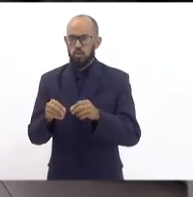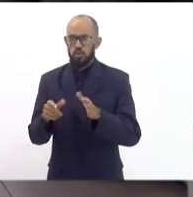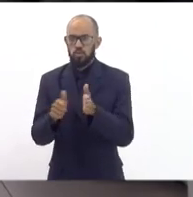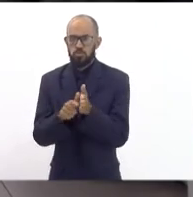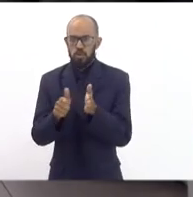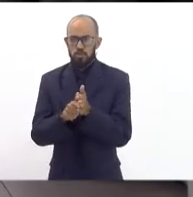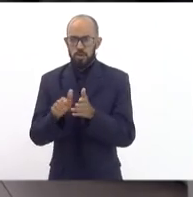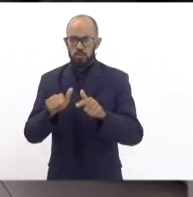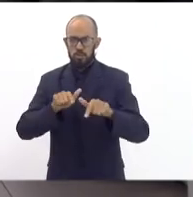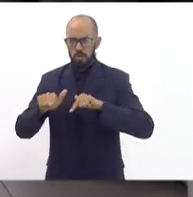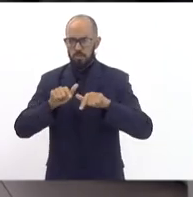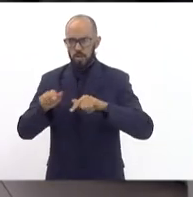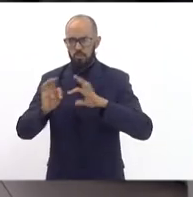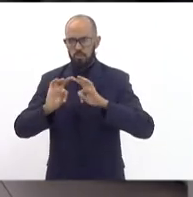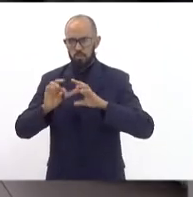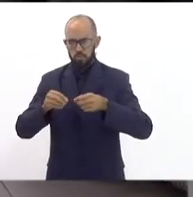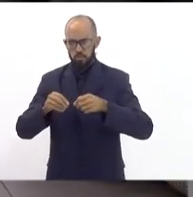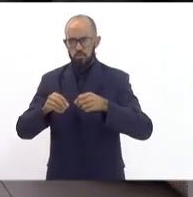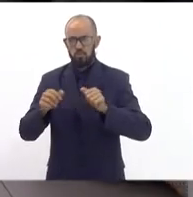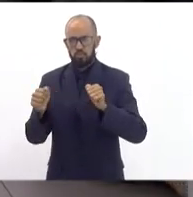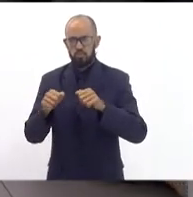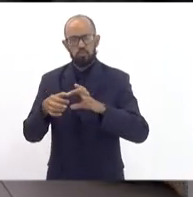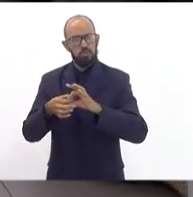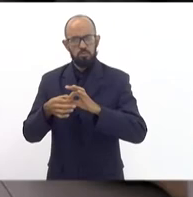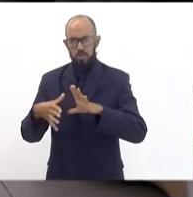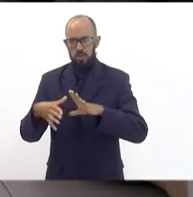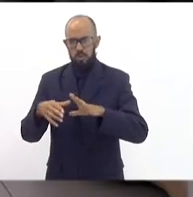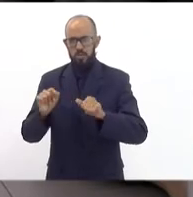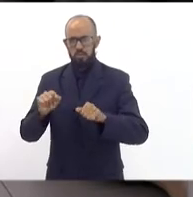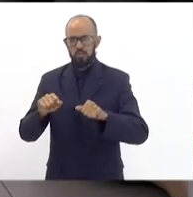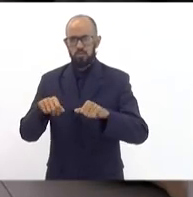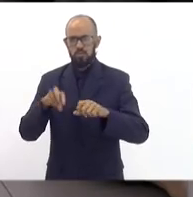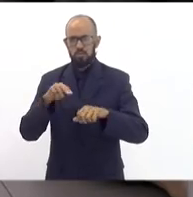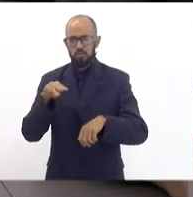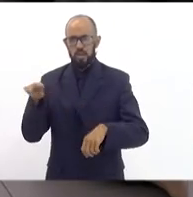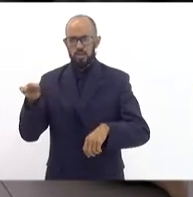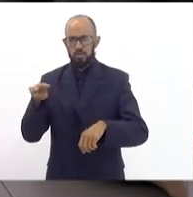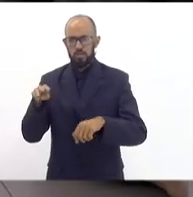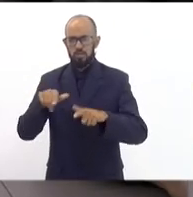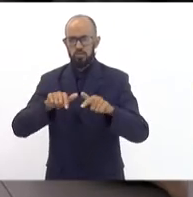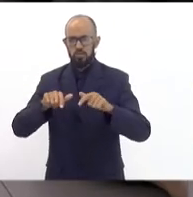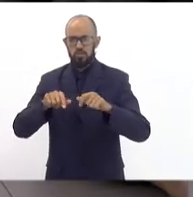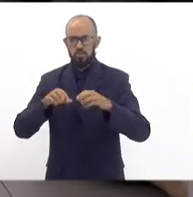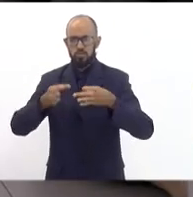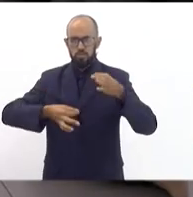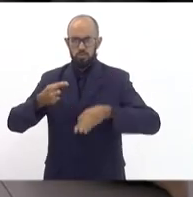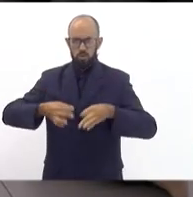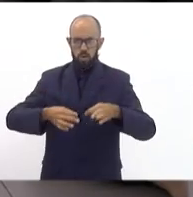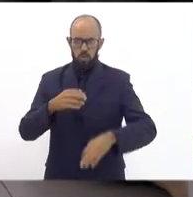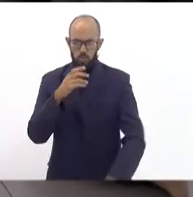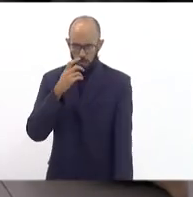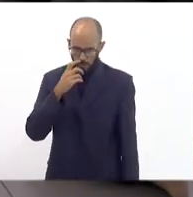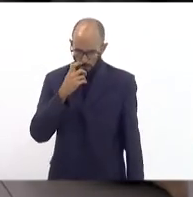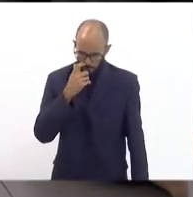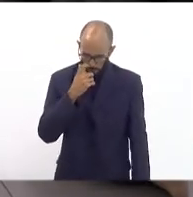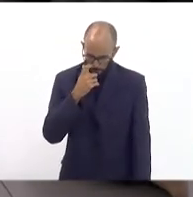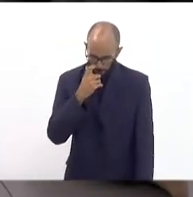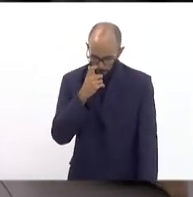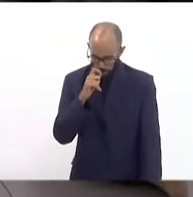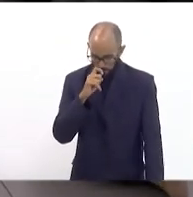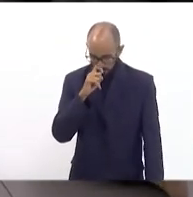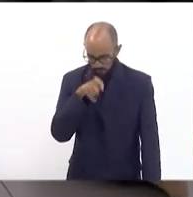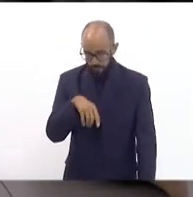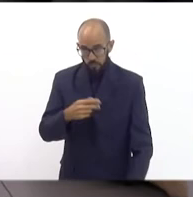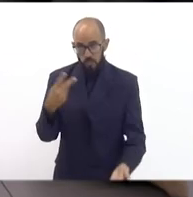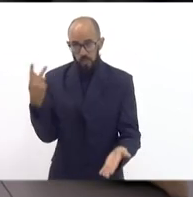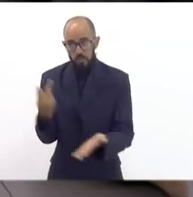trabalho estão todos disponíveis no site do tribunal. Né? Então, houve esse